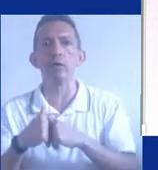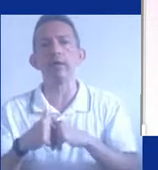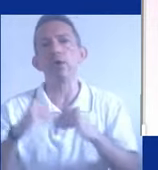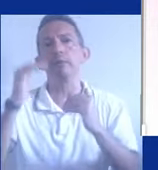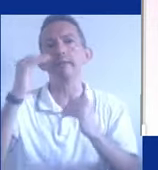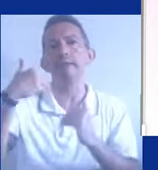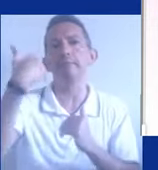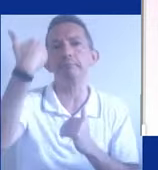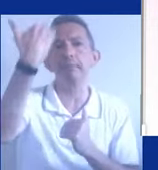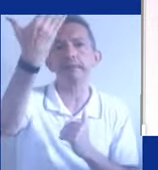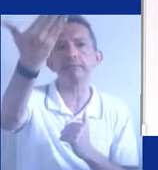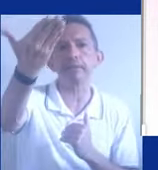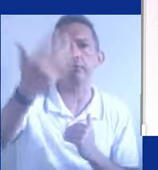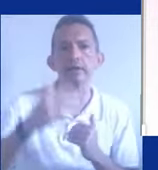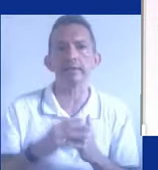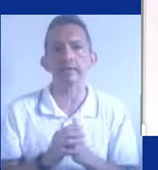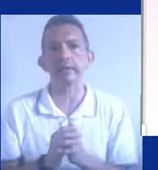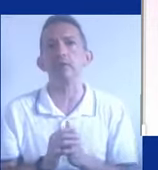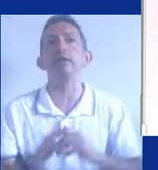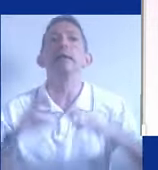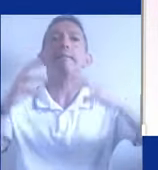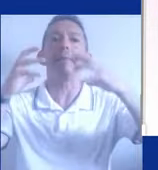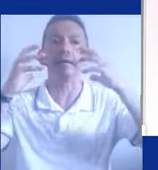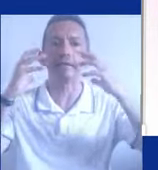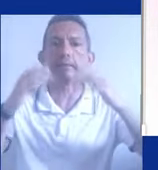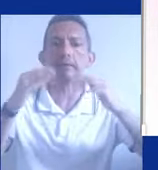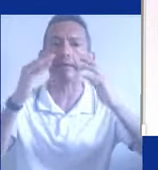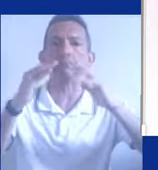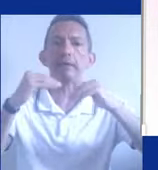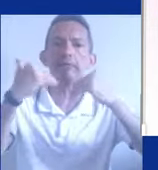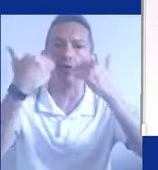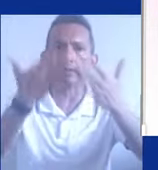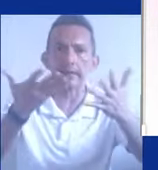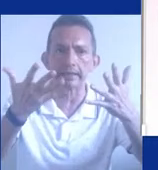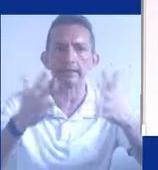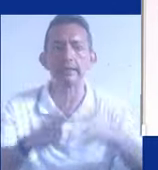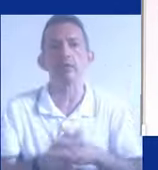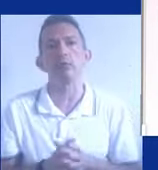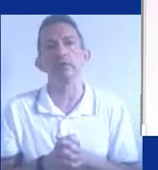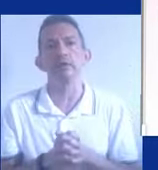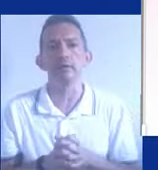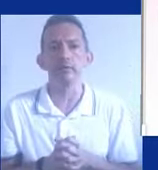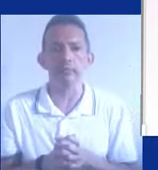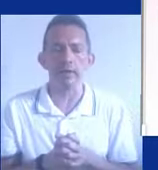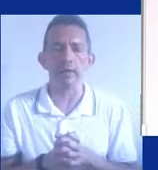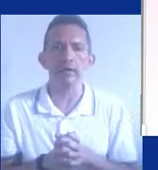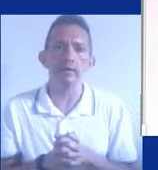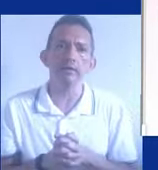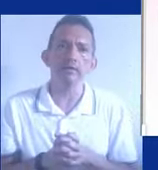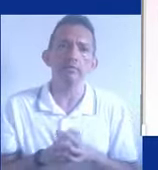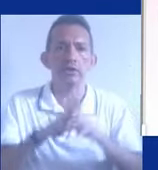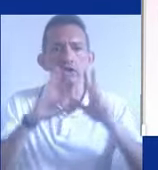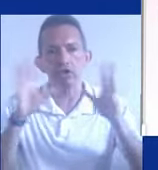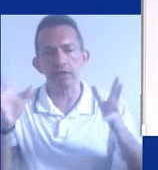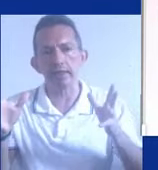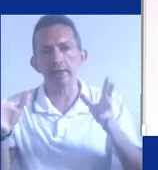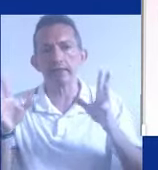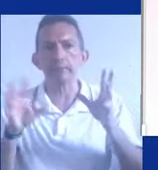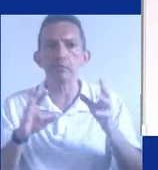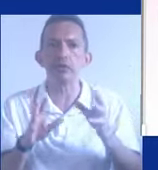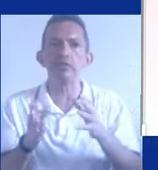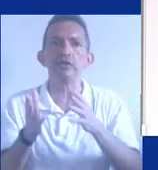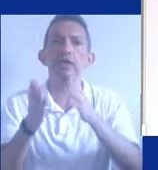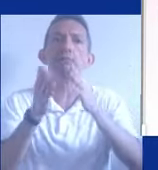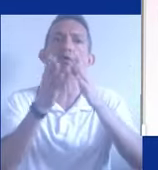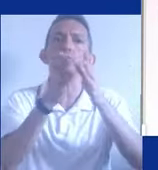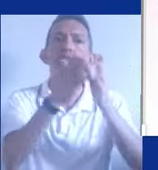a célula ou para ser mandado para fora da célula? Para ser mandado para fora da célula, tá? Porque a gente tem que